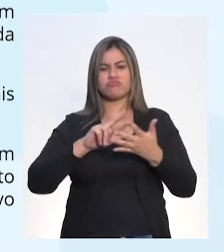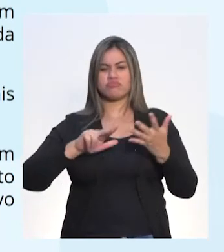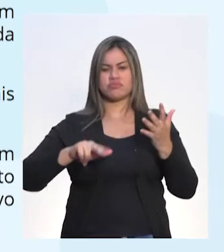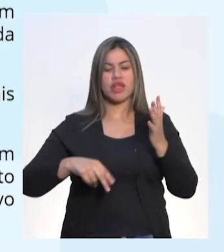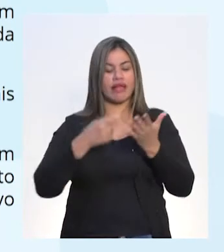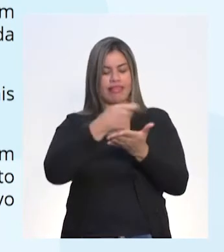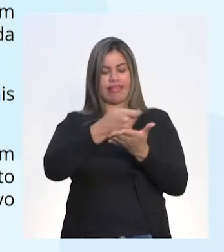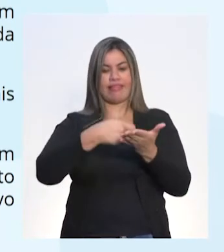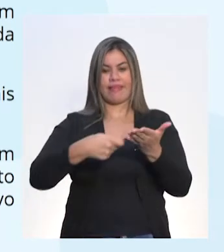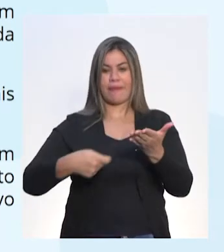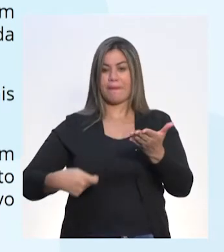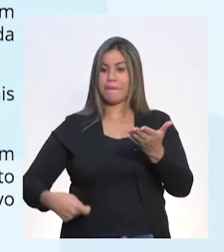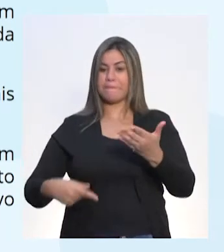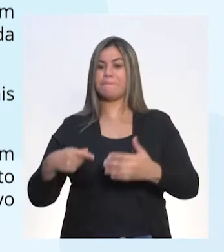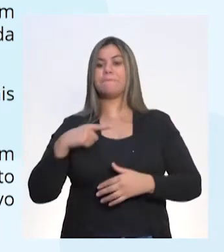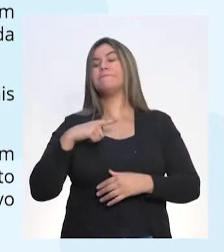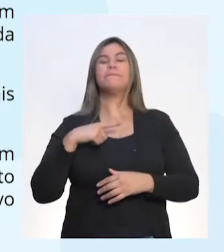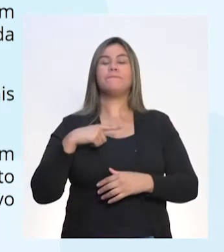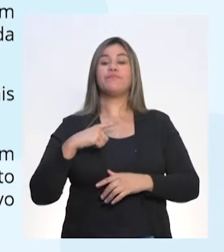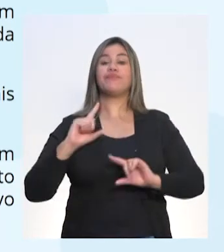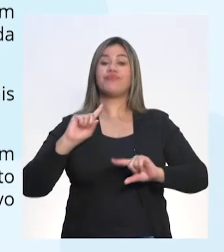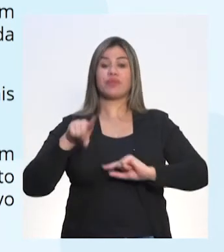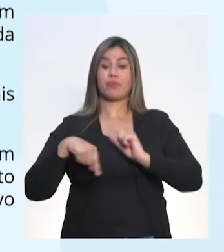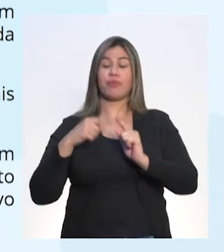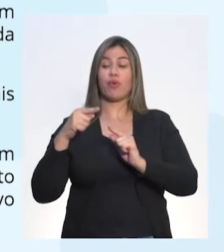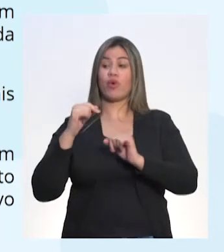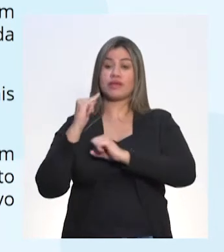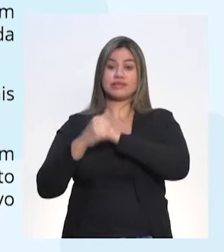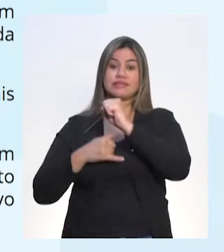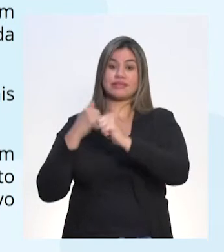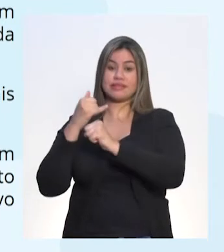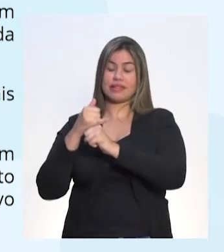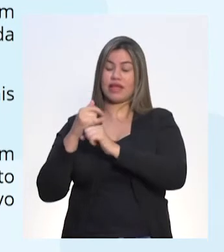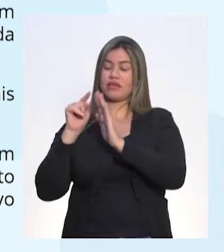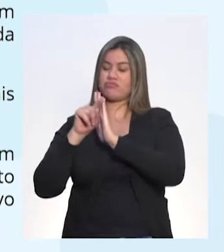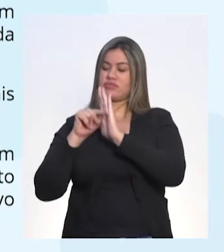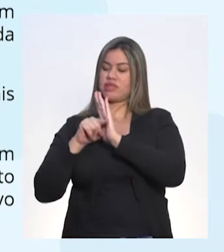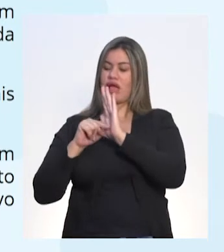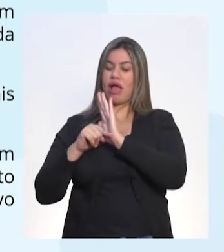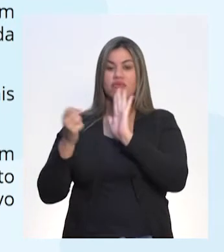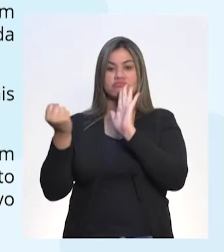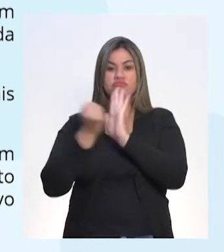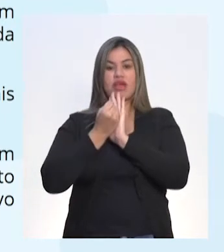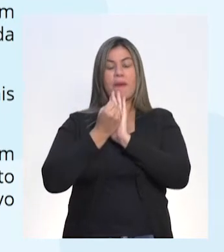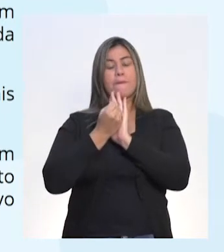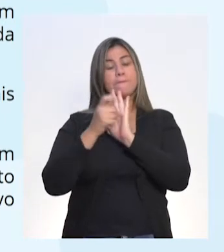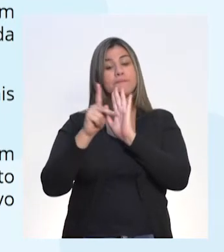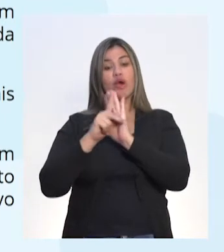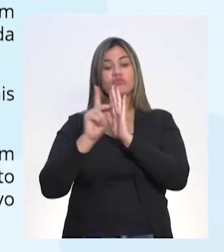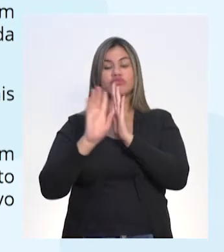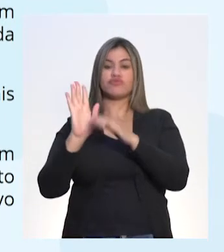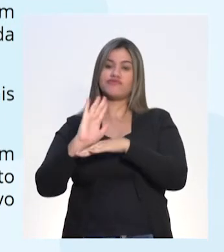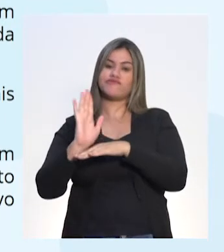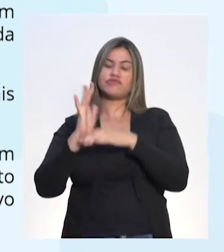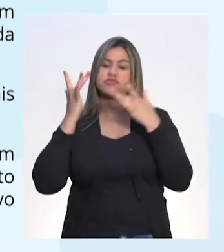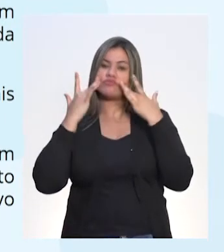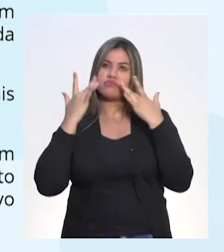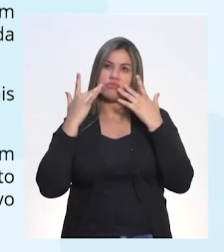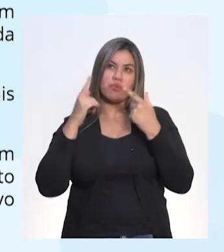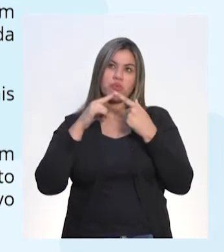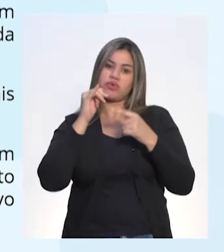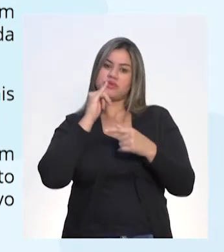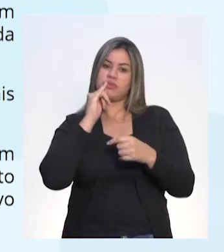anotar tudo isso aí no seu caderno. Aí você vai pesquisar na internet registros em vídeo, que tem, tá? De peças teatrais como Prometeu